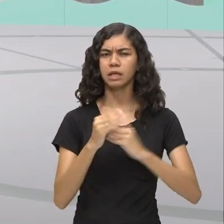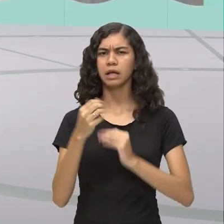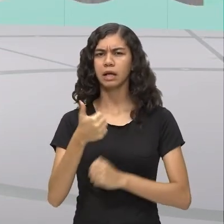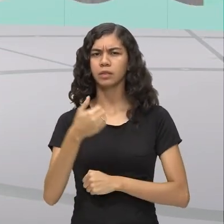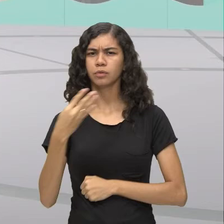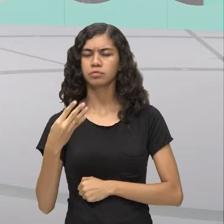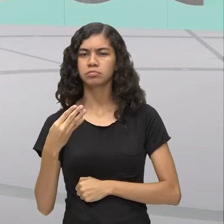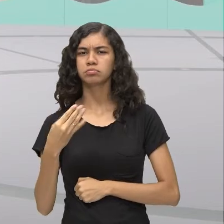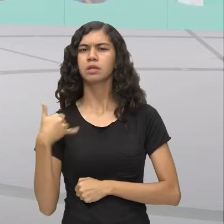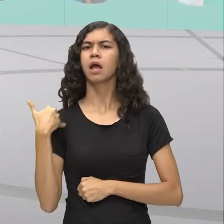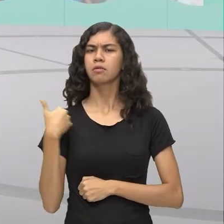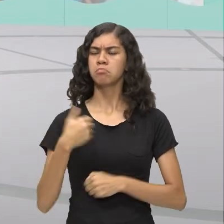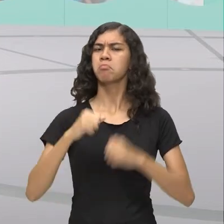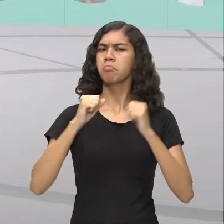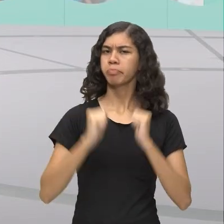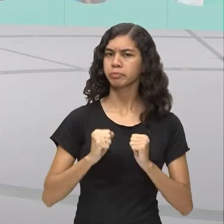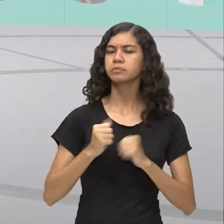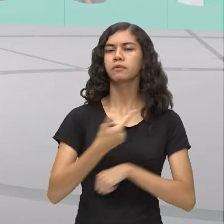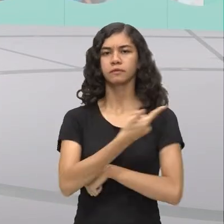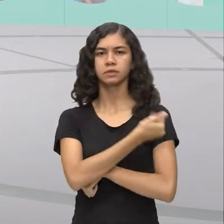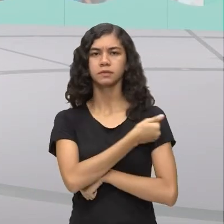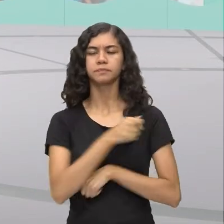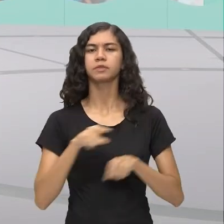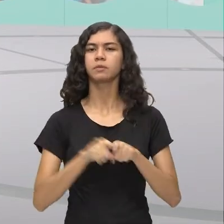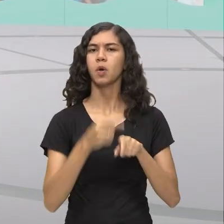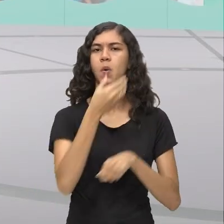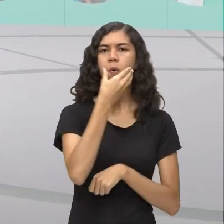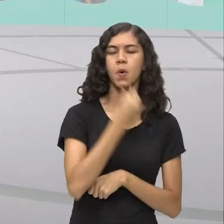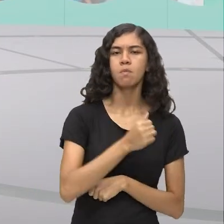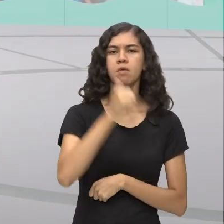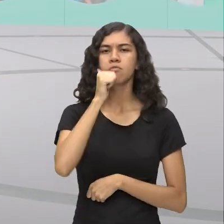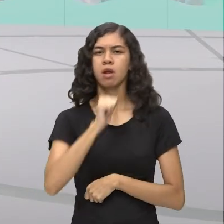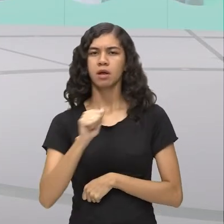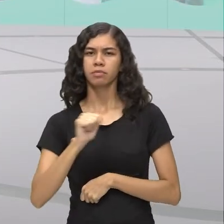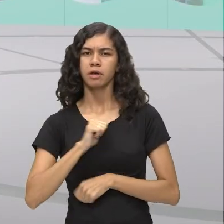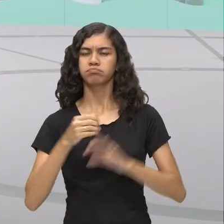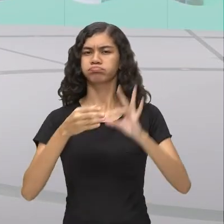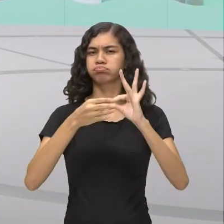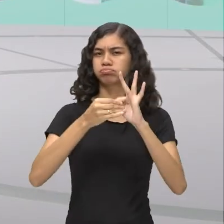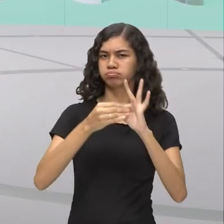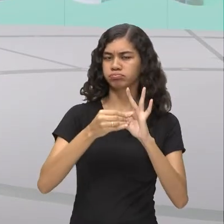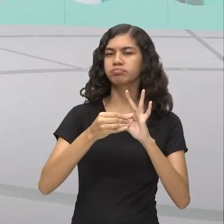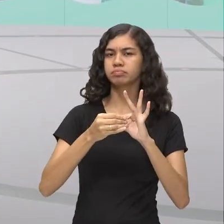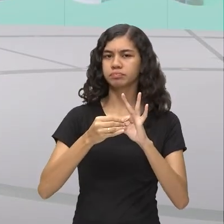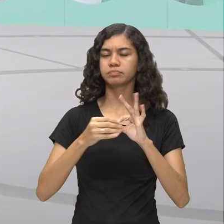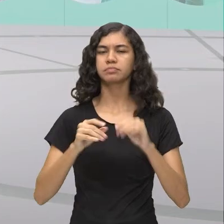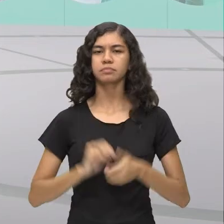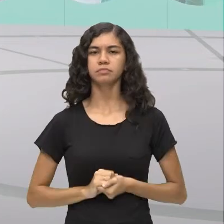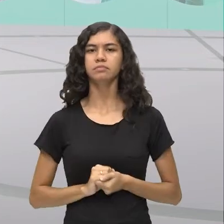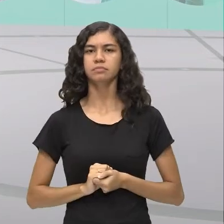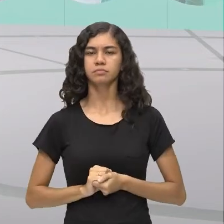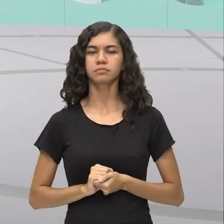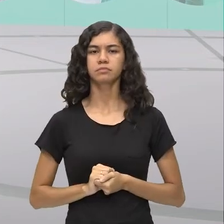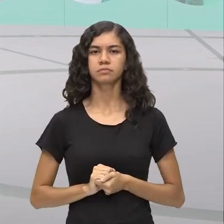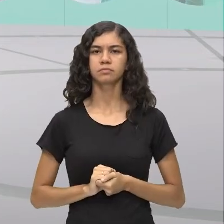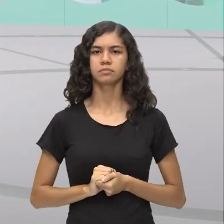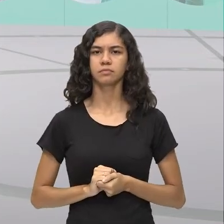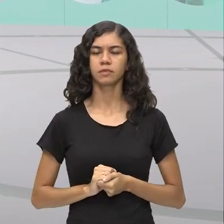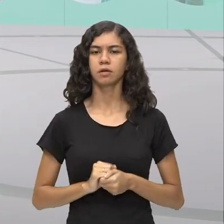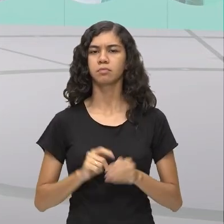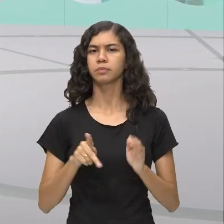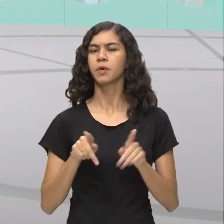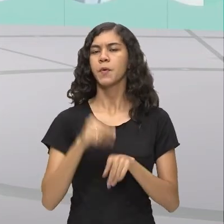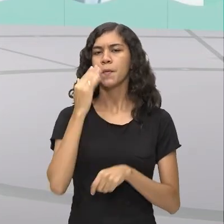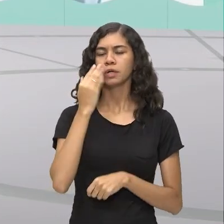essa vacina, homens e mulheres que têm o HIV, que são transplantados de órgãos sólidos, de medula